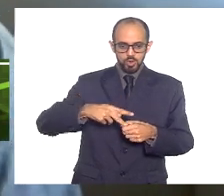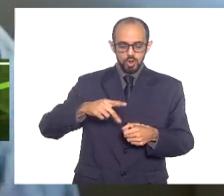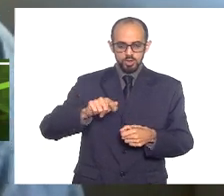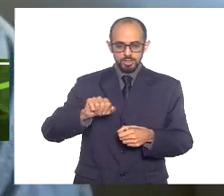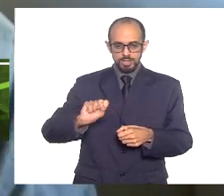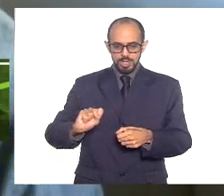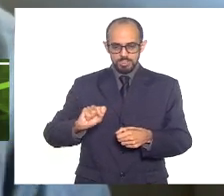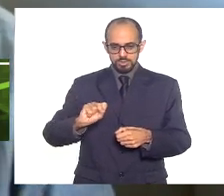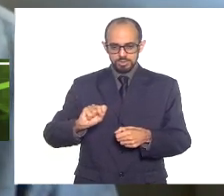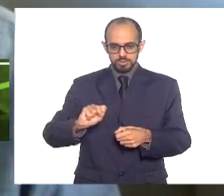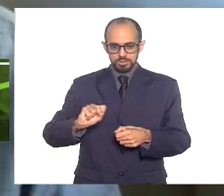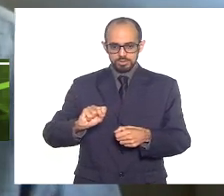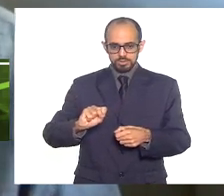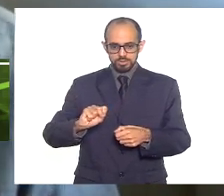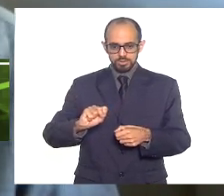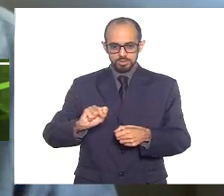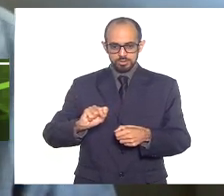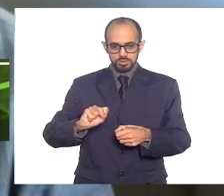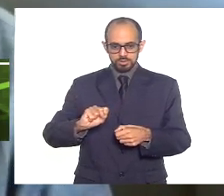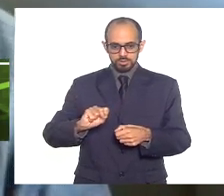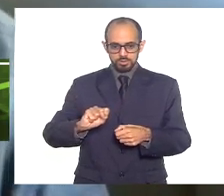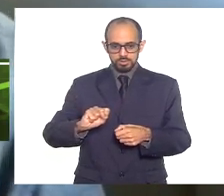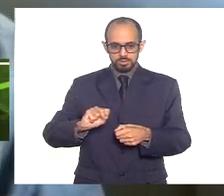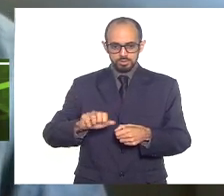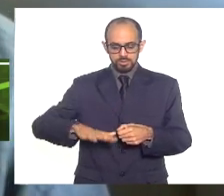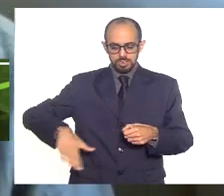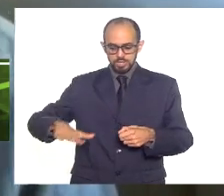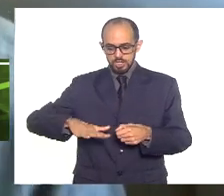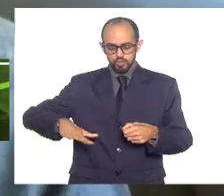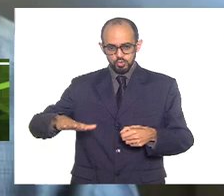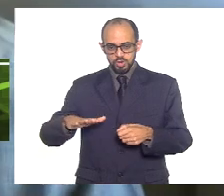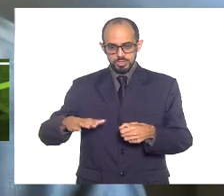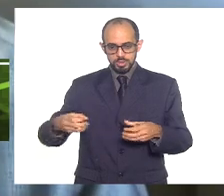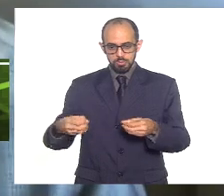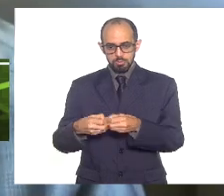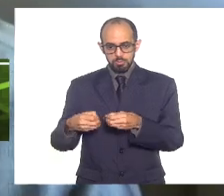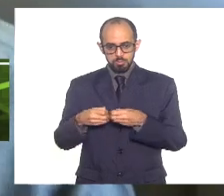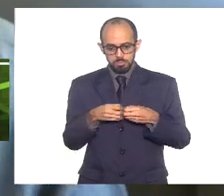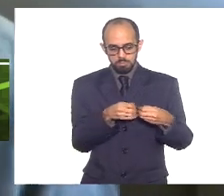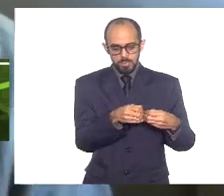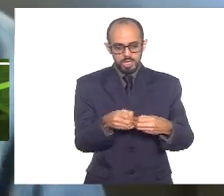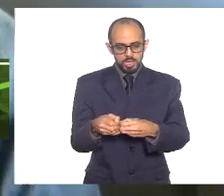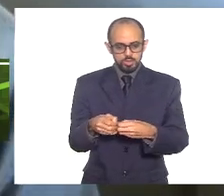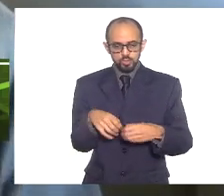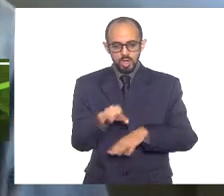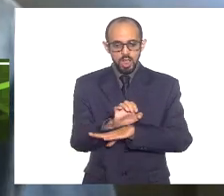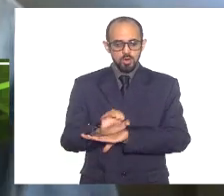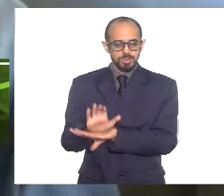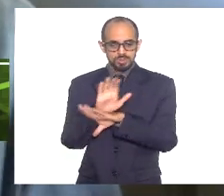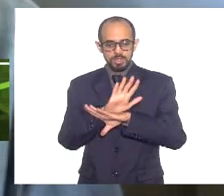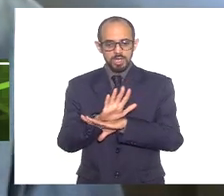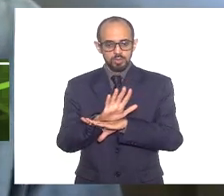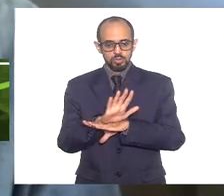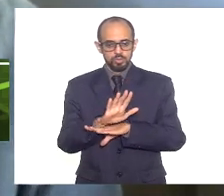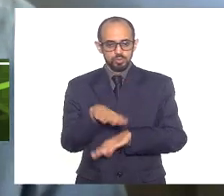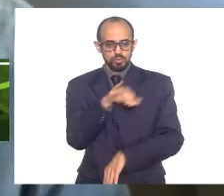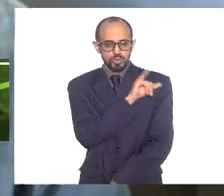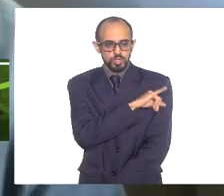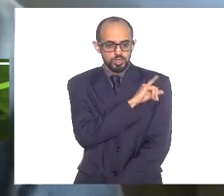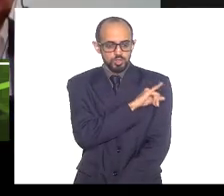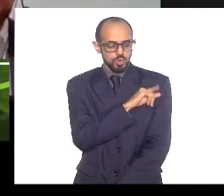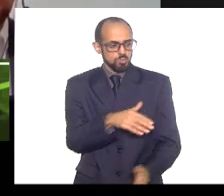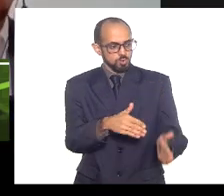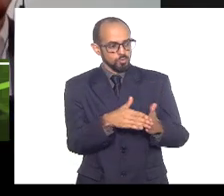gás nas regiões limítrofes ao estado do Rio de Janeiro. Por favor, doutor Paulo